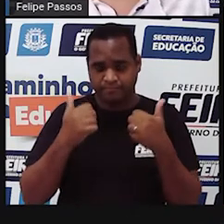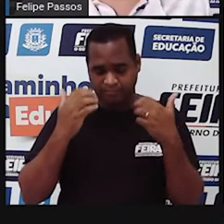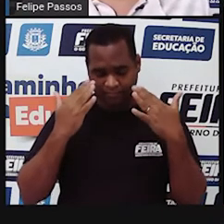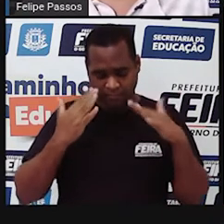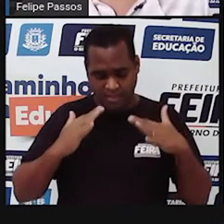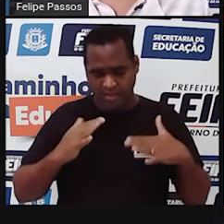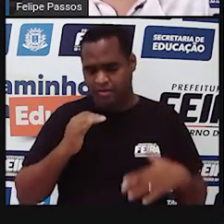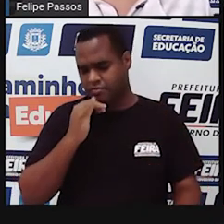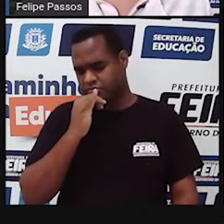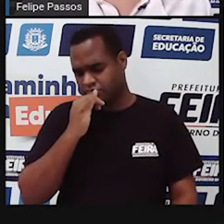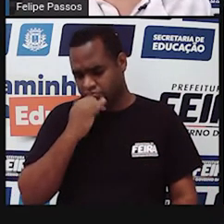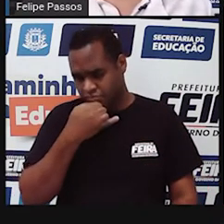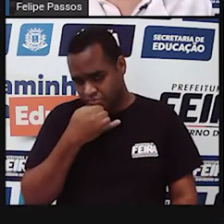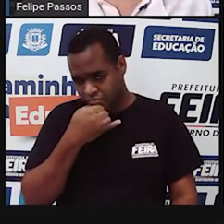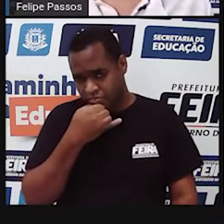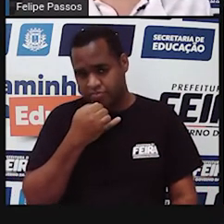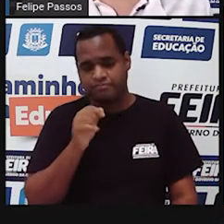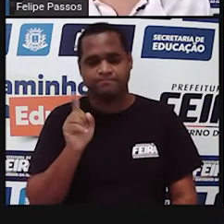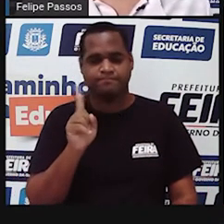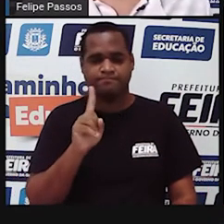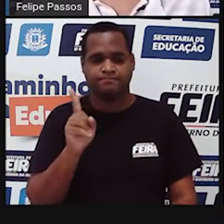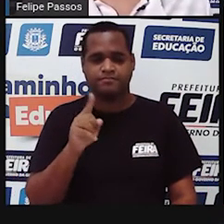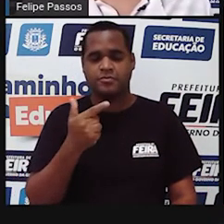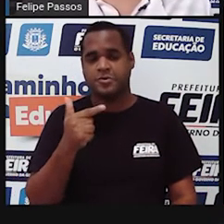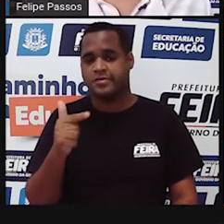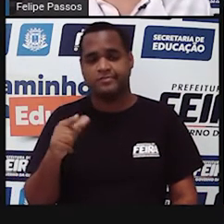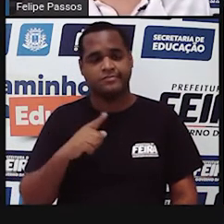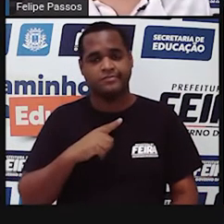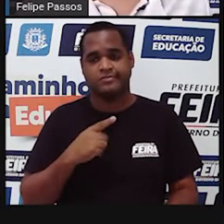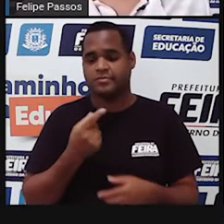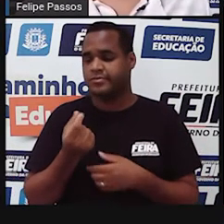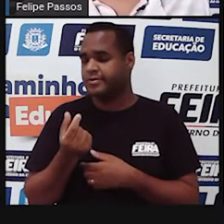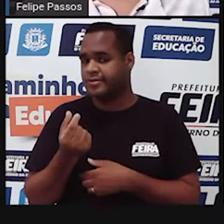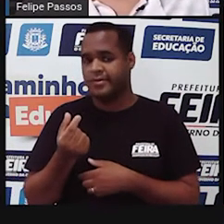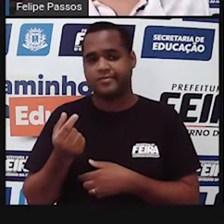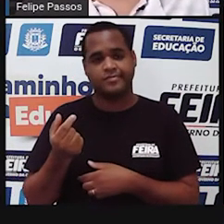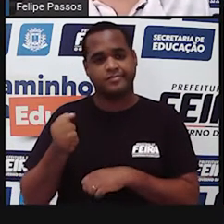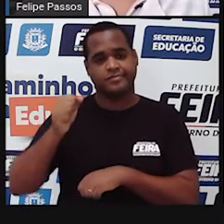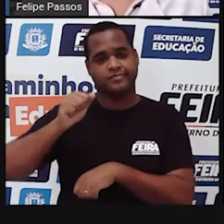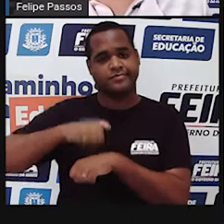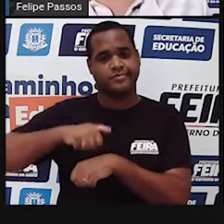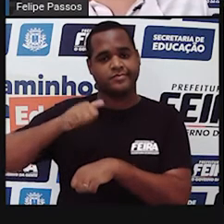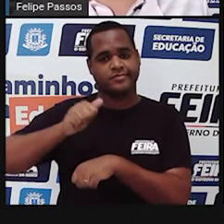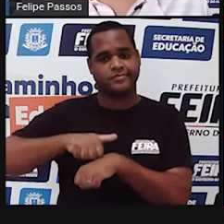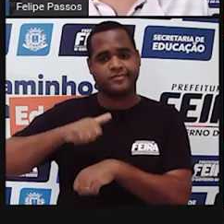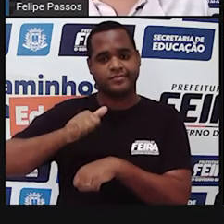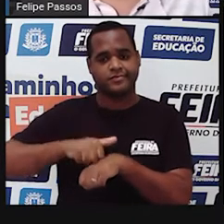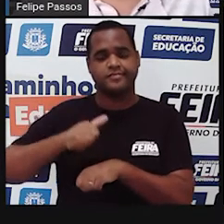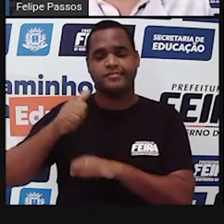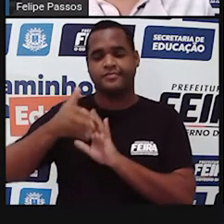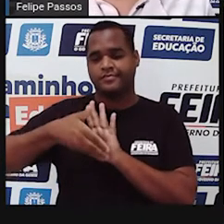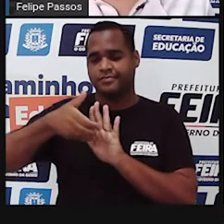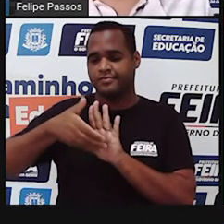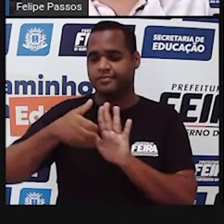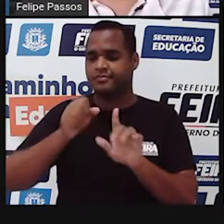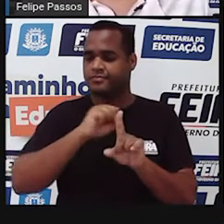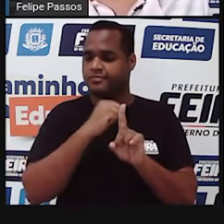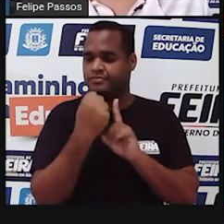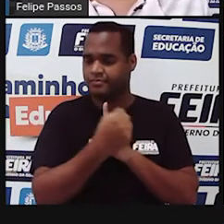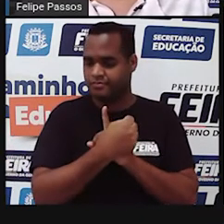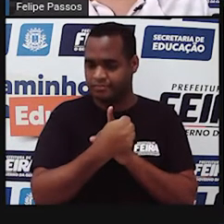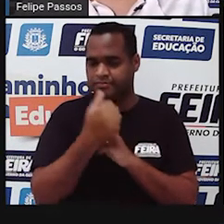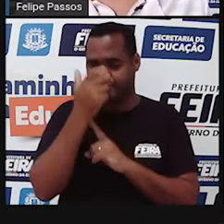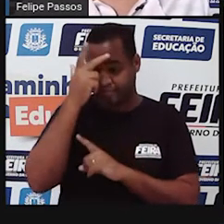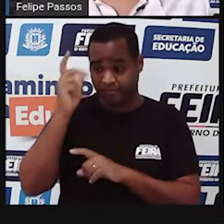ficar triste. E, infelizmente, a renda, ela vai levar a essa exclusão. São sujeitos que, por não ter